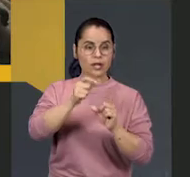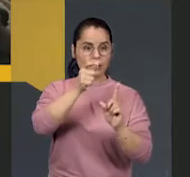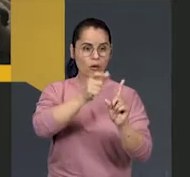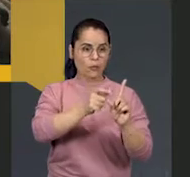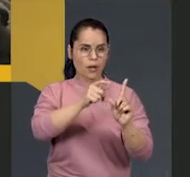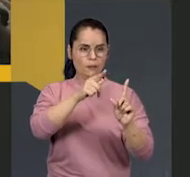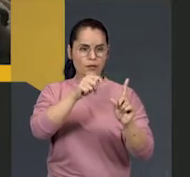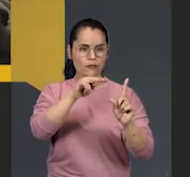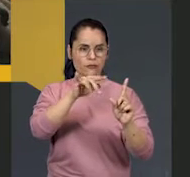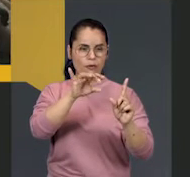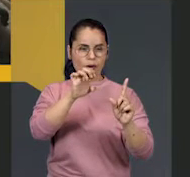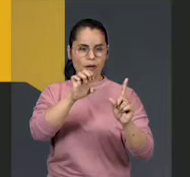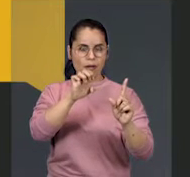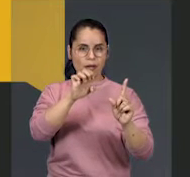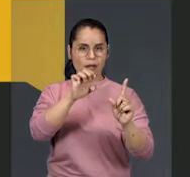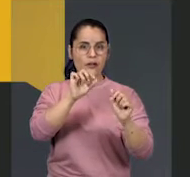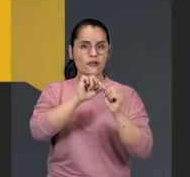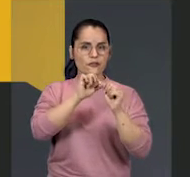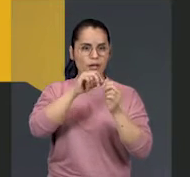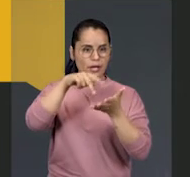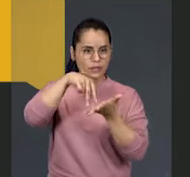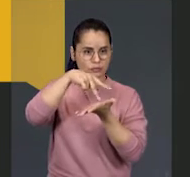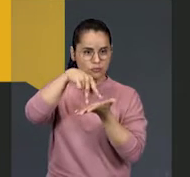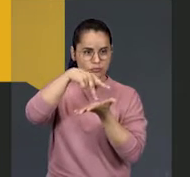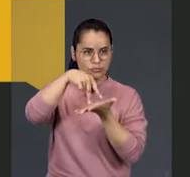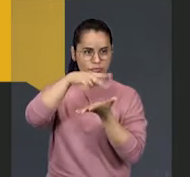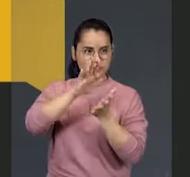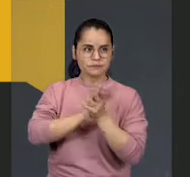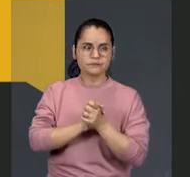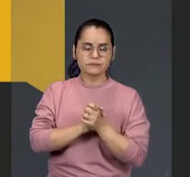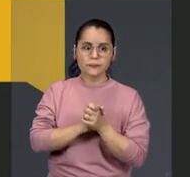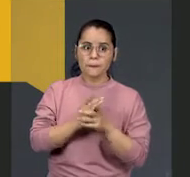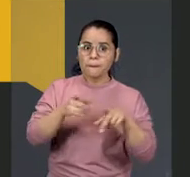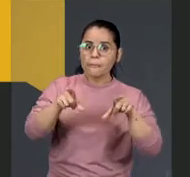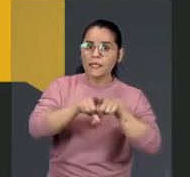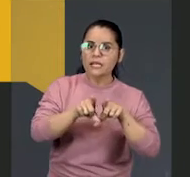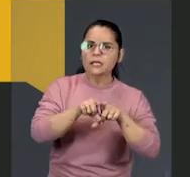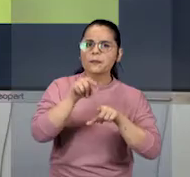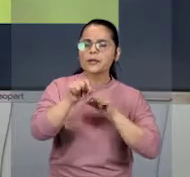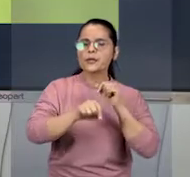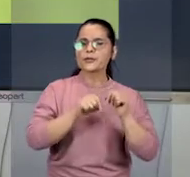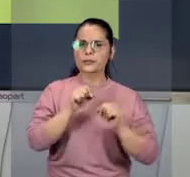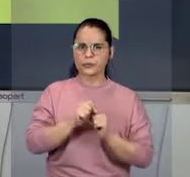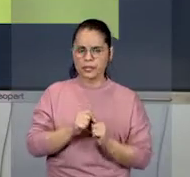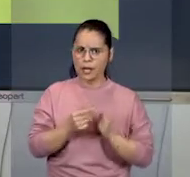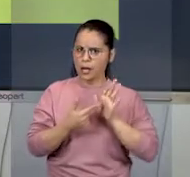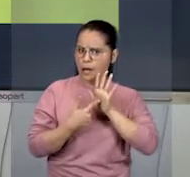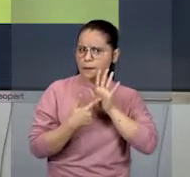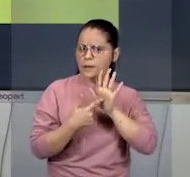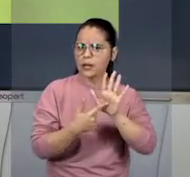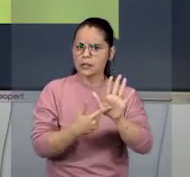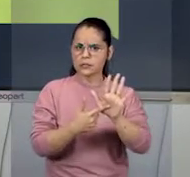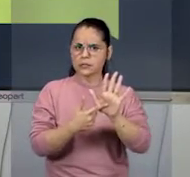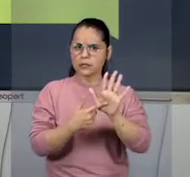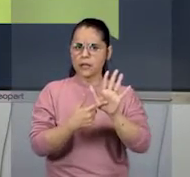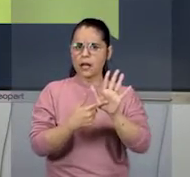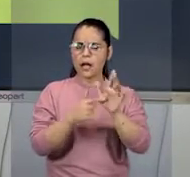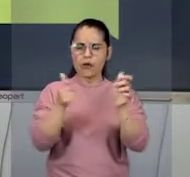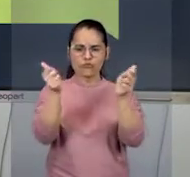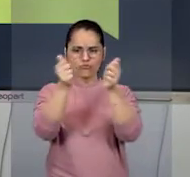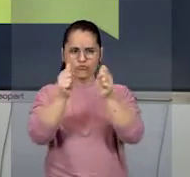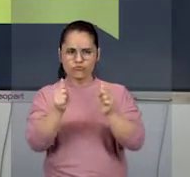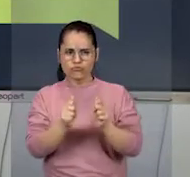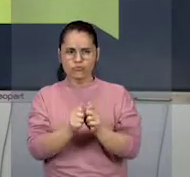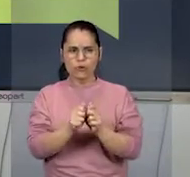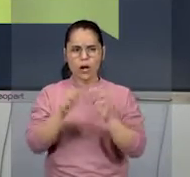performance sendo executada aí pelas bailarinas. E além dessa questão de apresentar obras